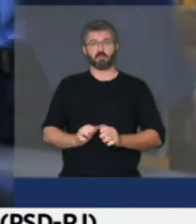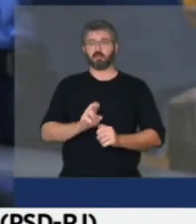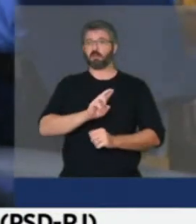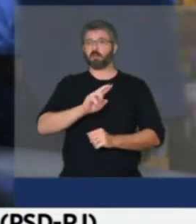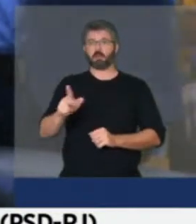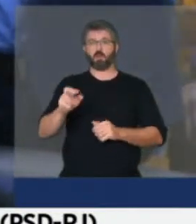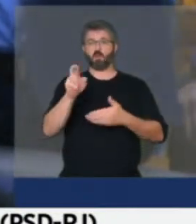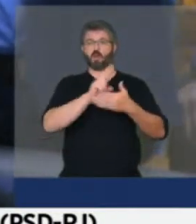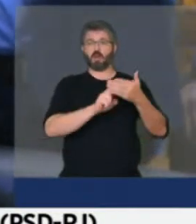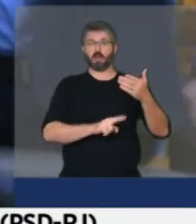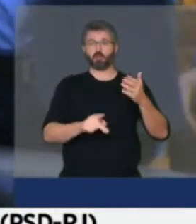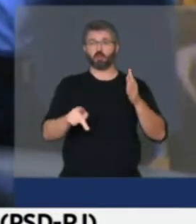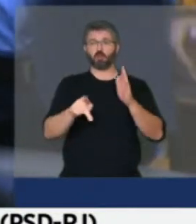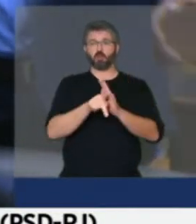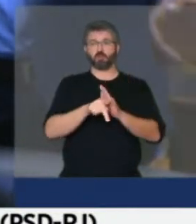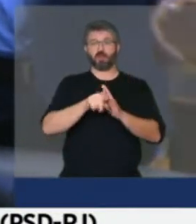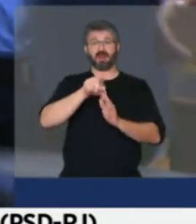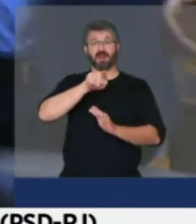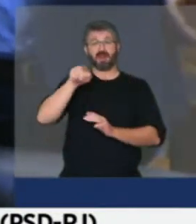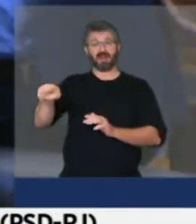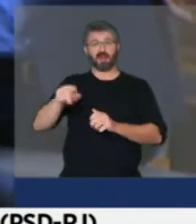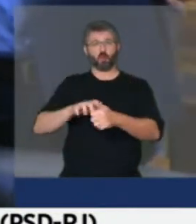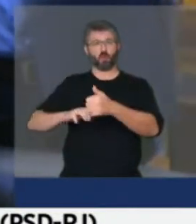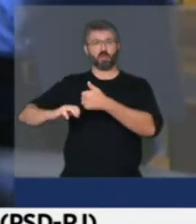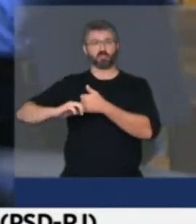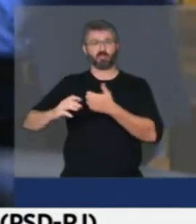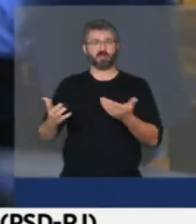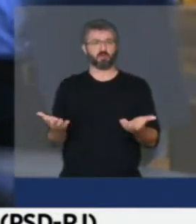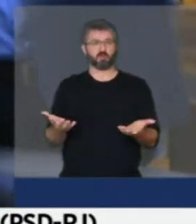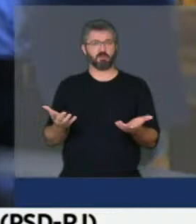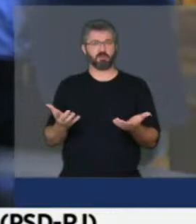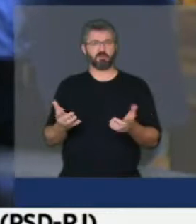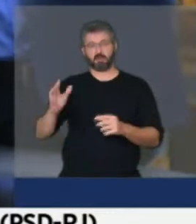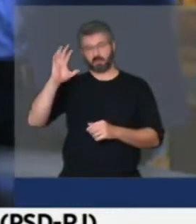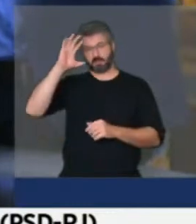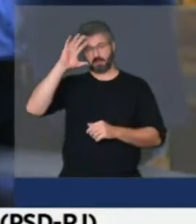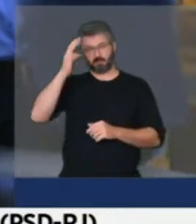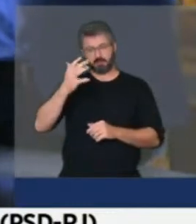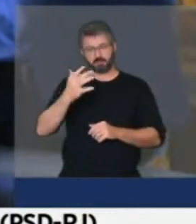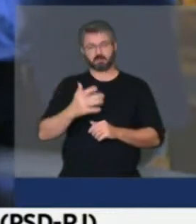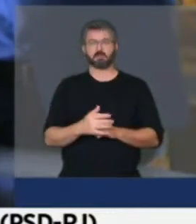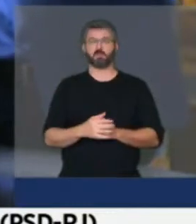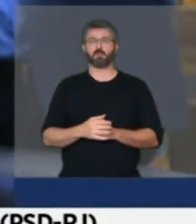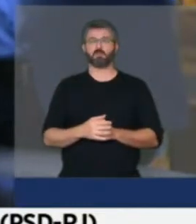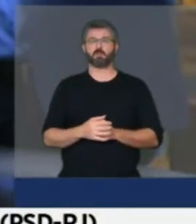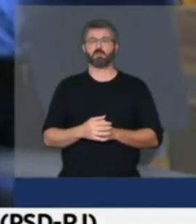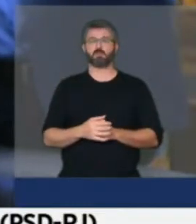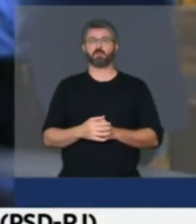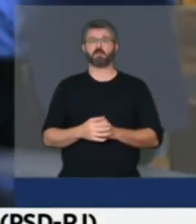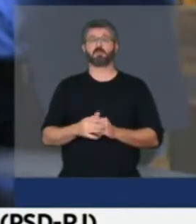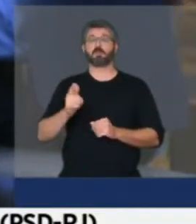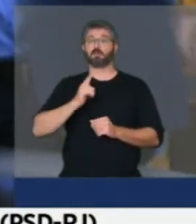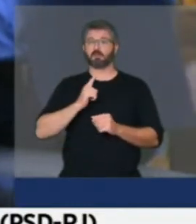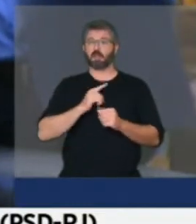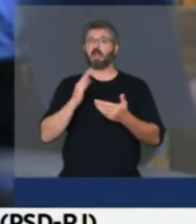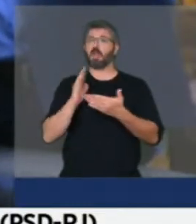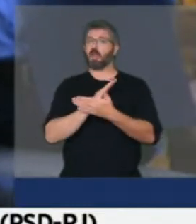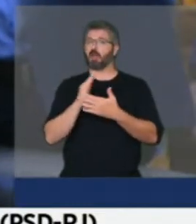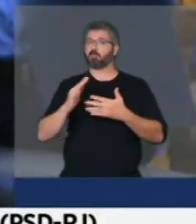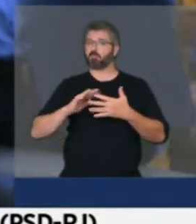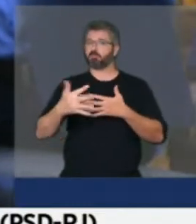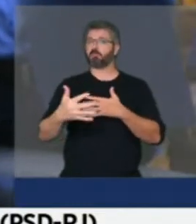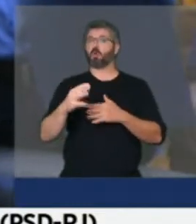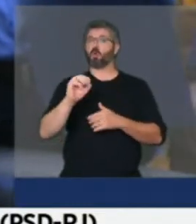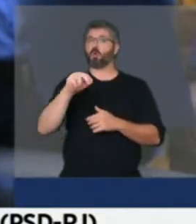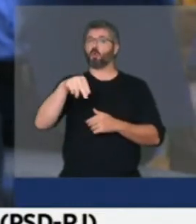parecer aprovado no âmbito daquele colegiado. Dessa decisão, se extrai algumas consequências